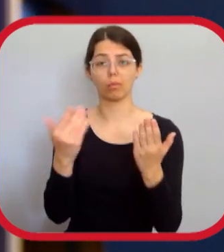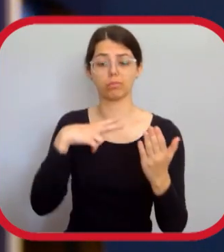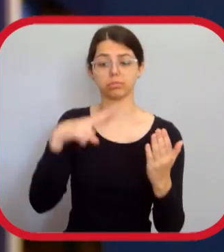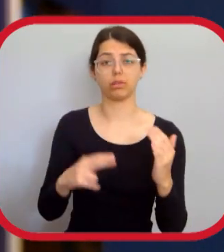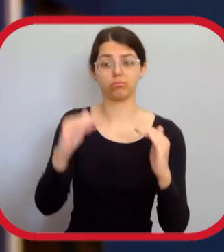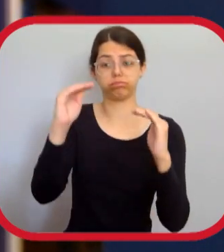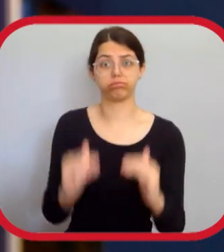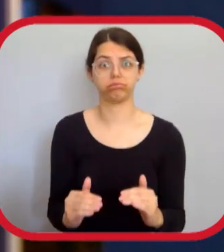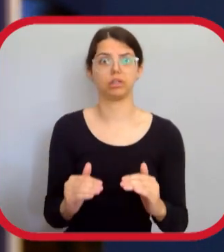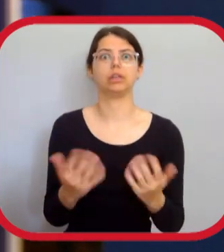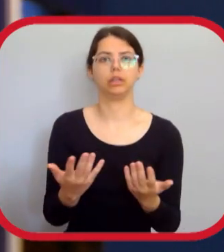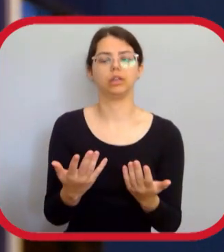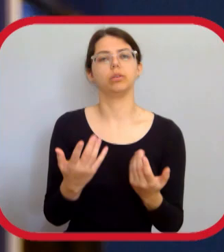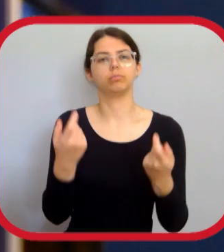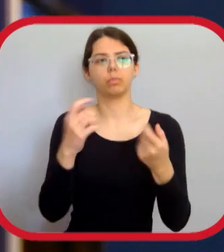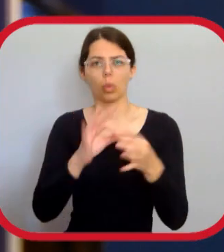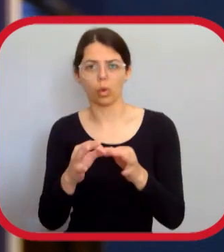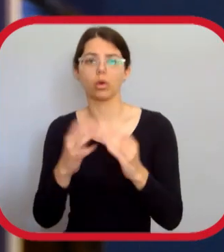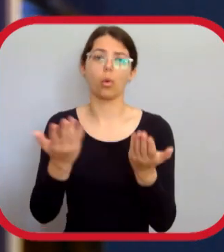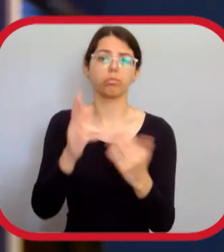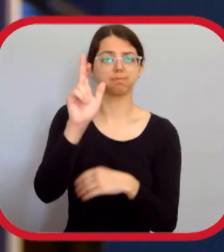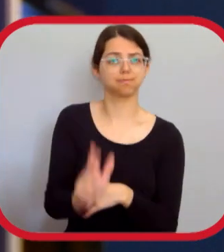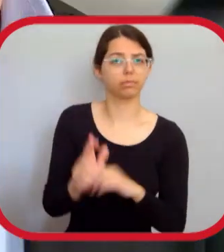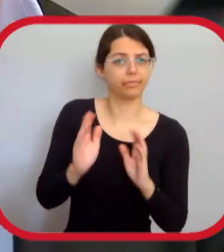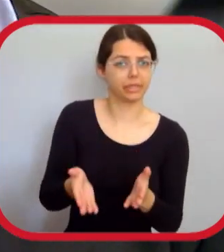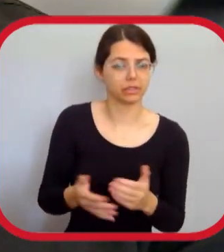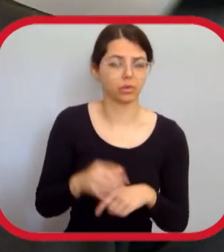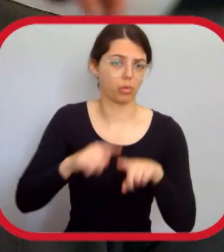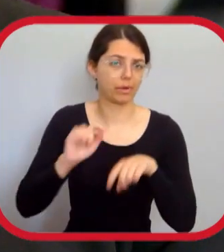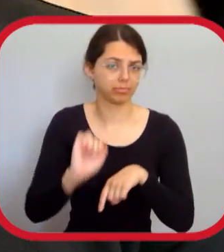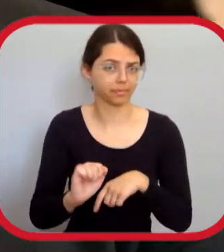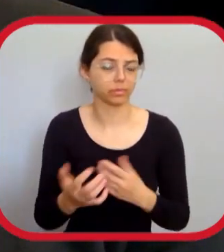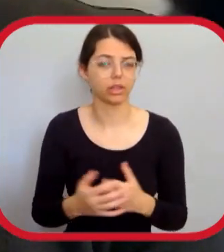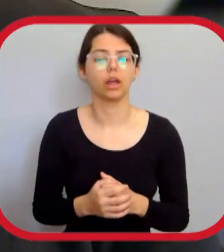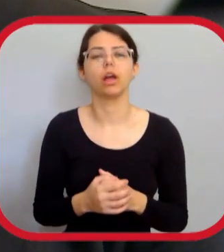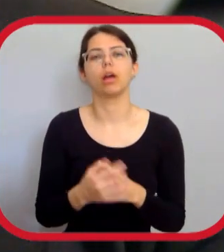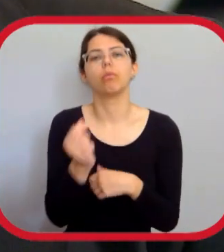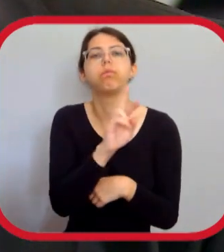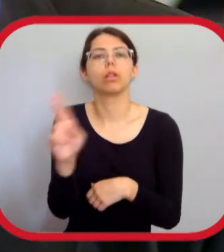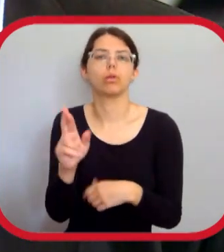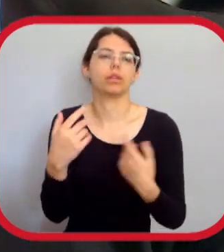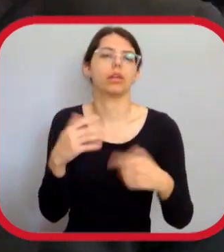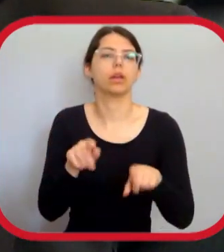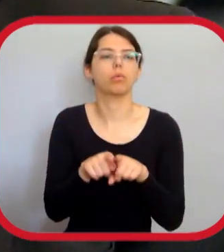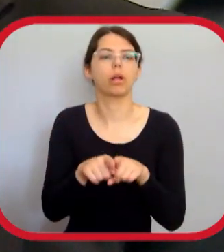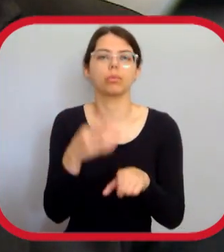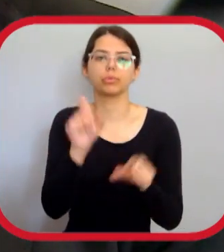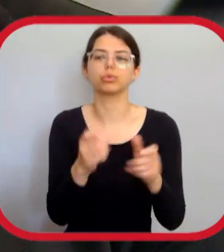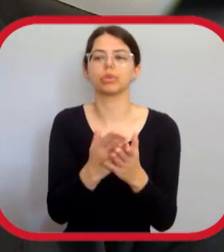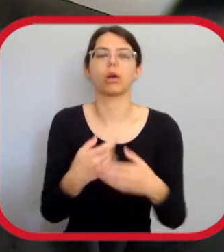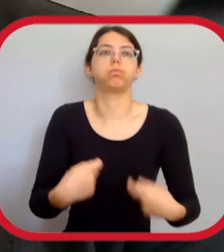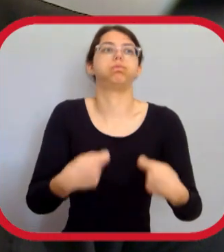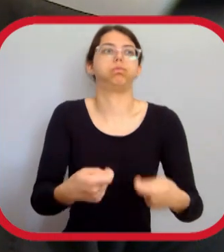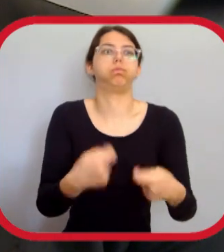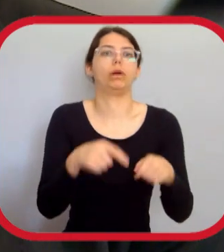Europeia, considera que este valor é justificado ou devia ser reduzido? O valor em si, eu não acho que seja o grande custo